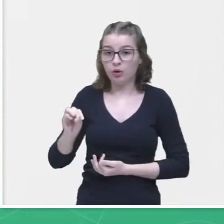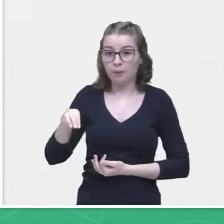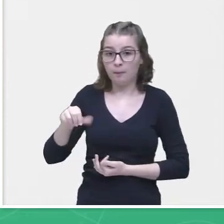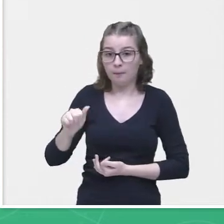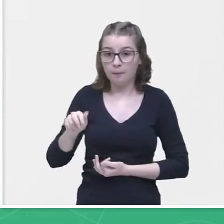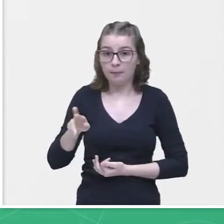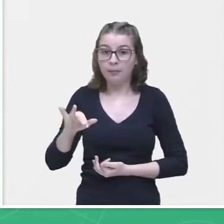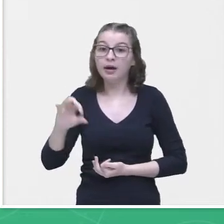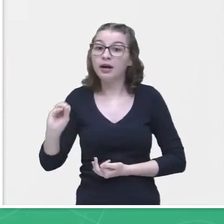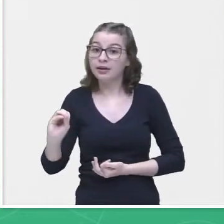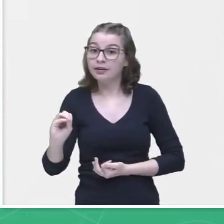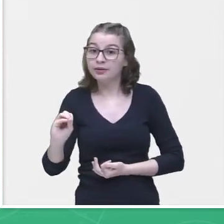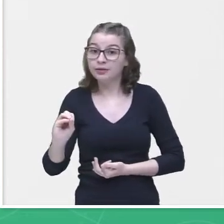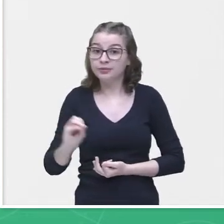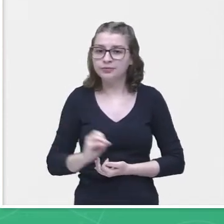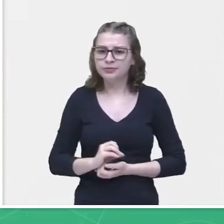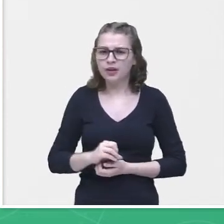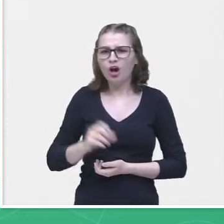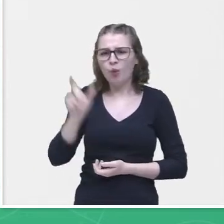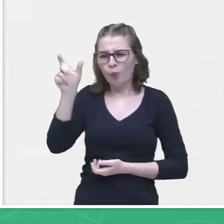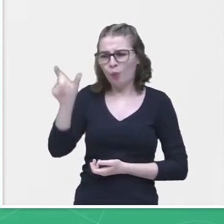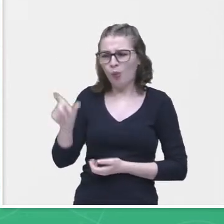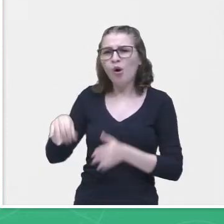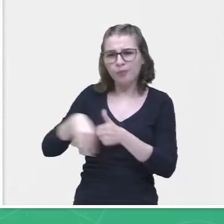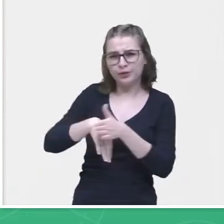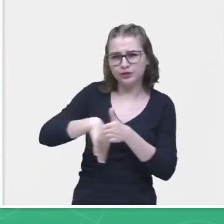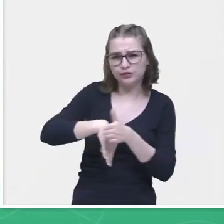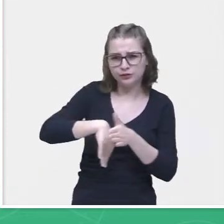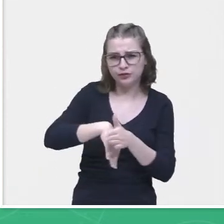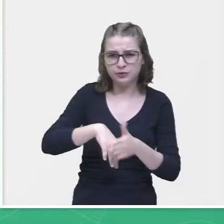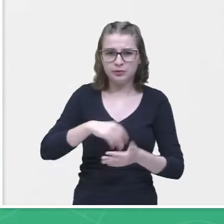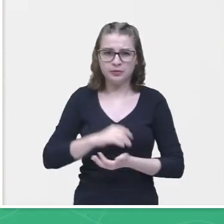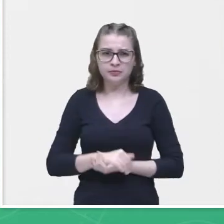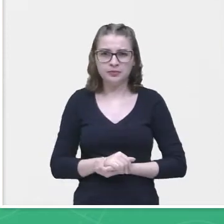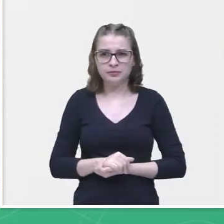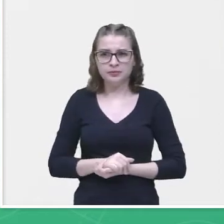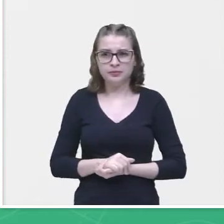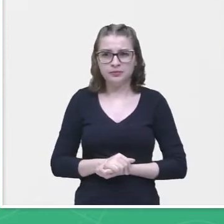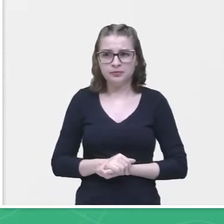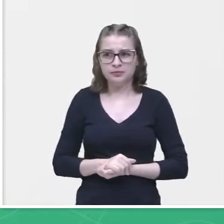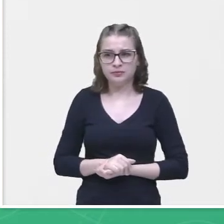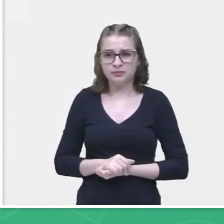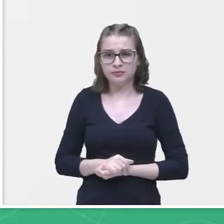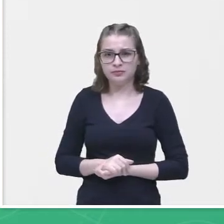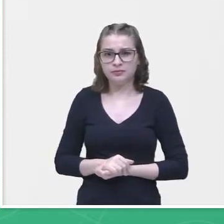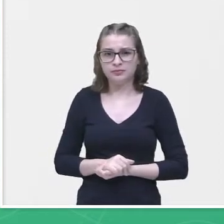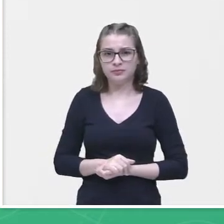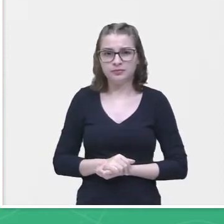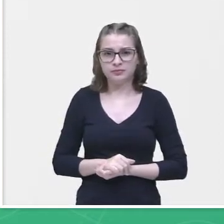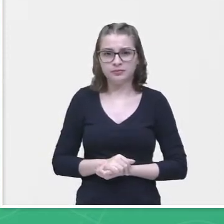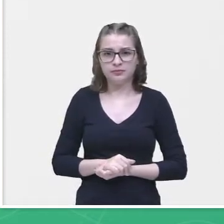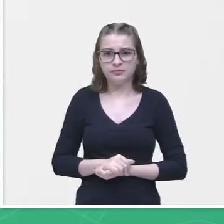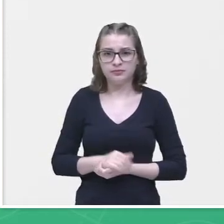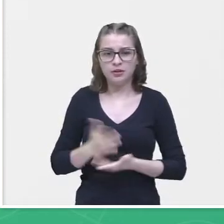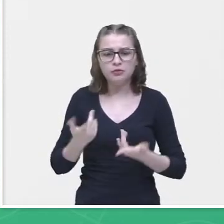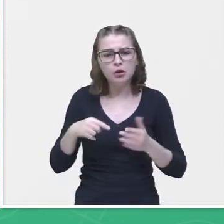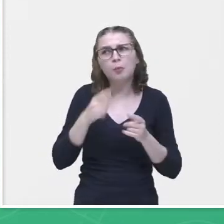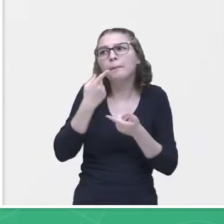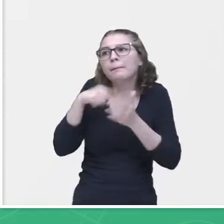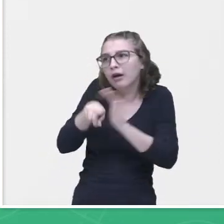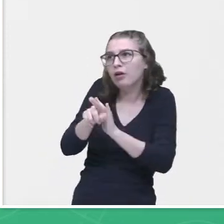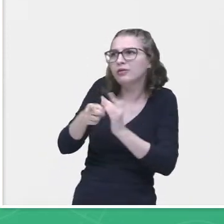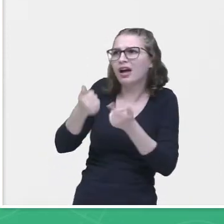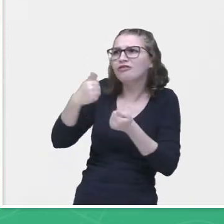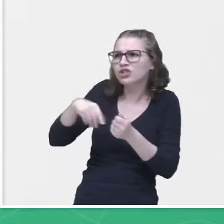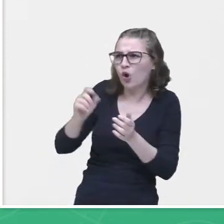você não conheça, você vai, quando começar a pesquisar, ou nem precisa pesquisar, pergunte diretamente para o seu pai, para a sua mãe, para o